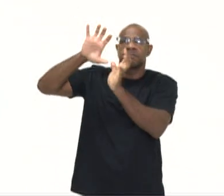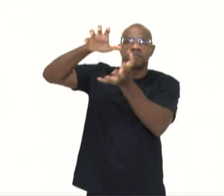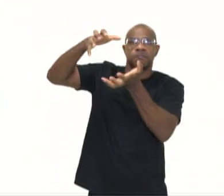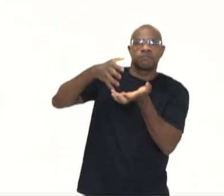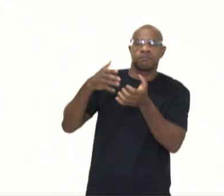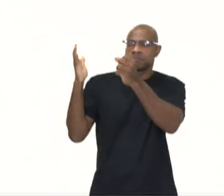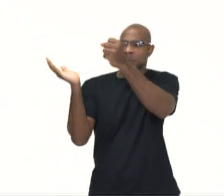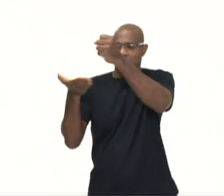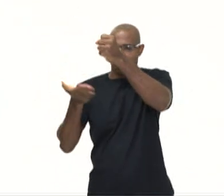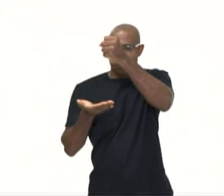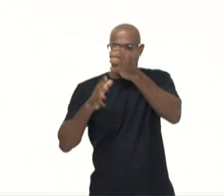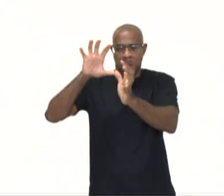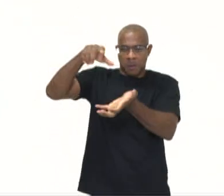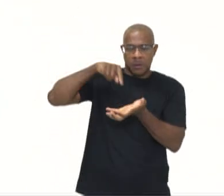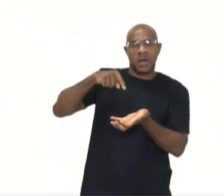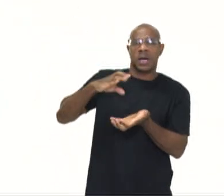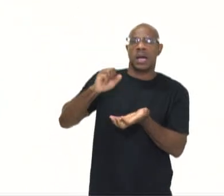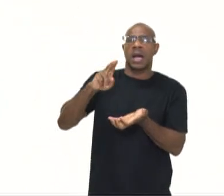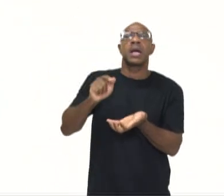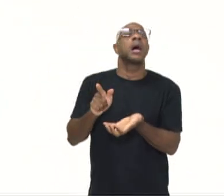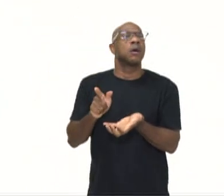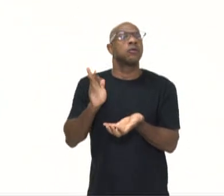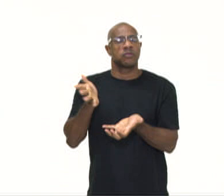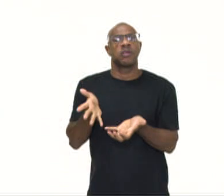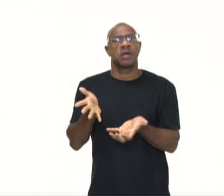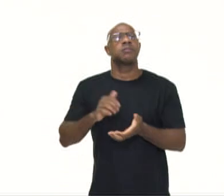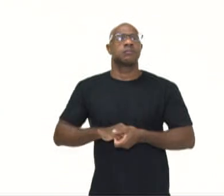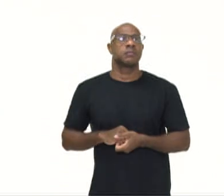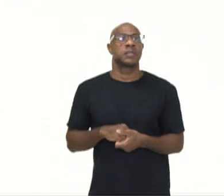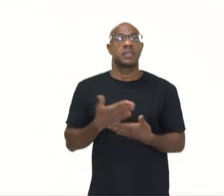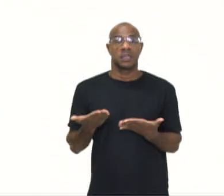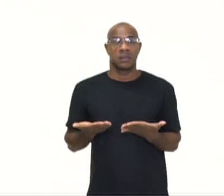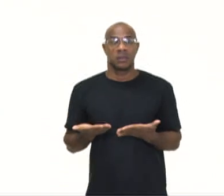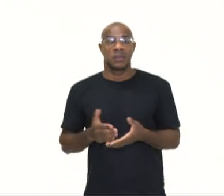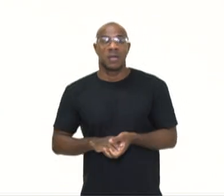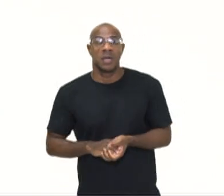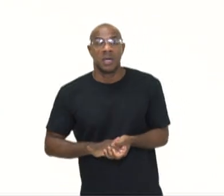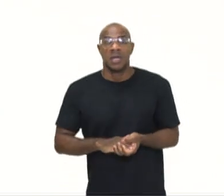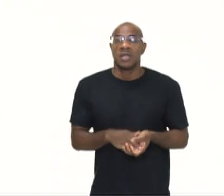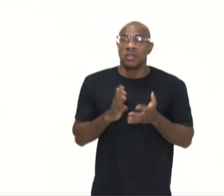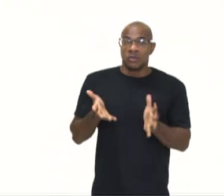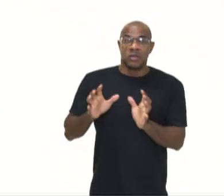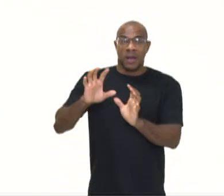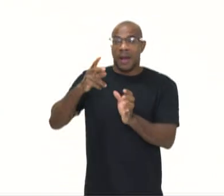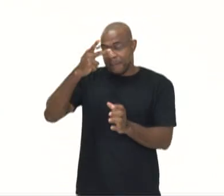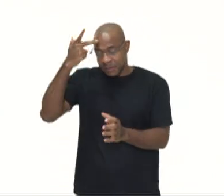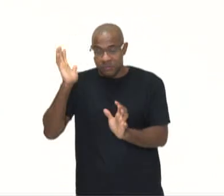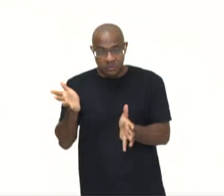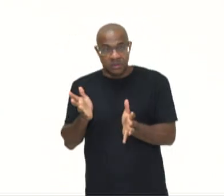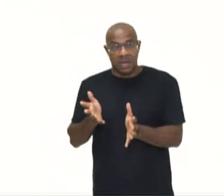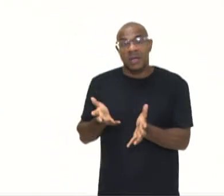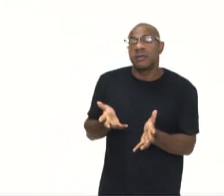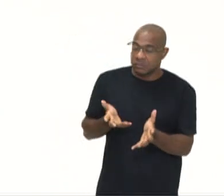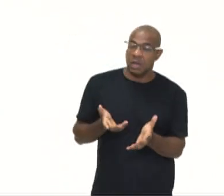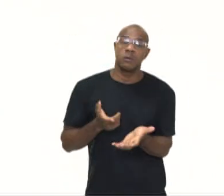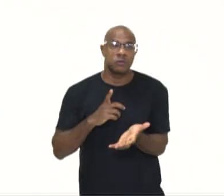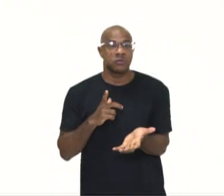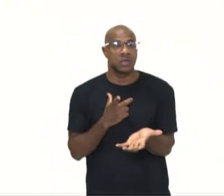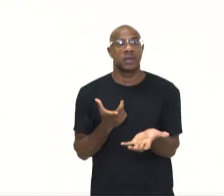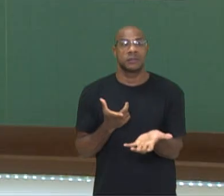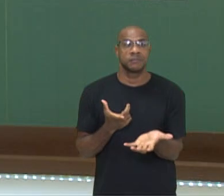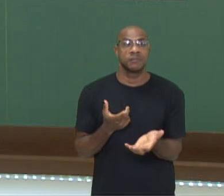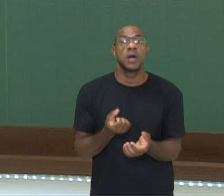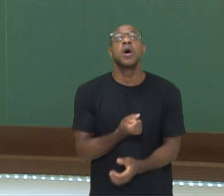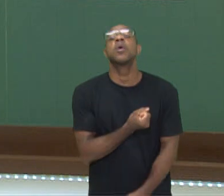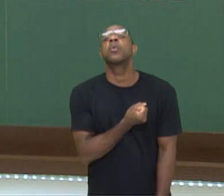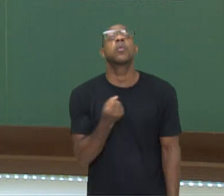quantos anos antes da possível origem do chocolate já consumiam cacau na bacia do rio Amazonas? Escreva